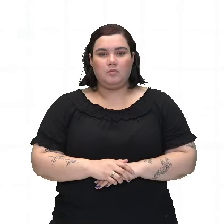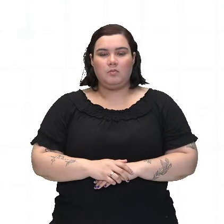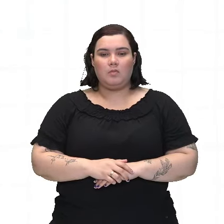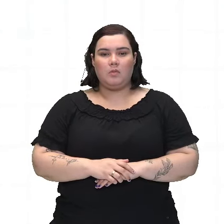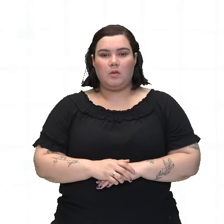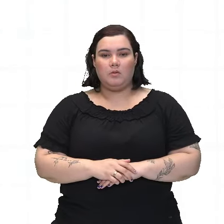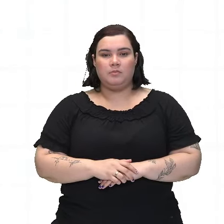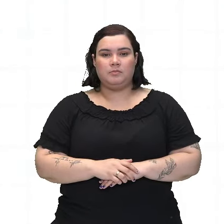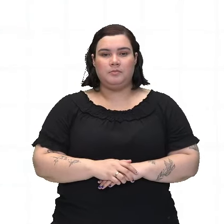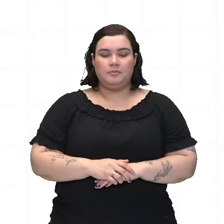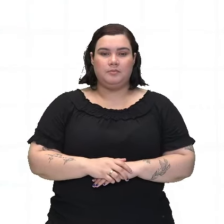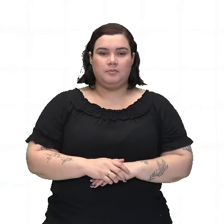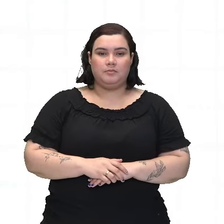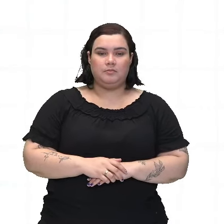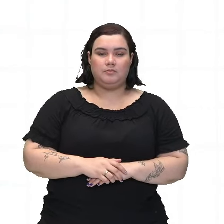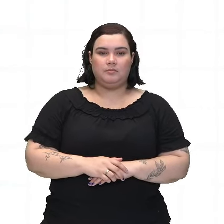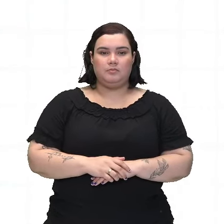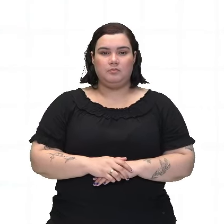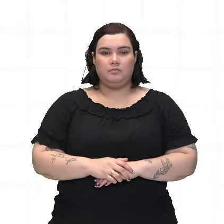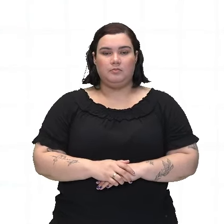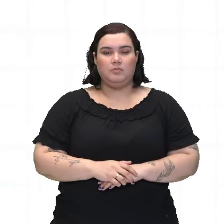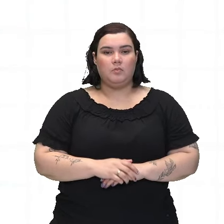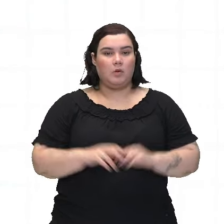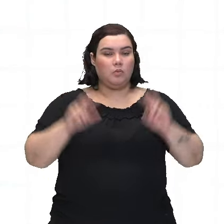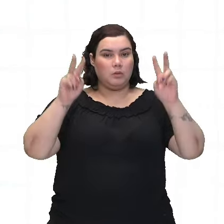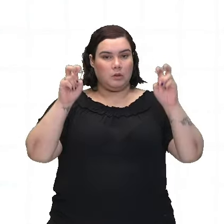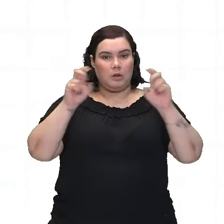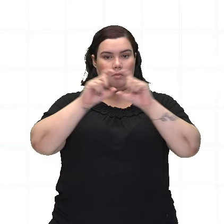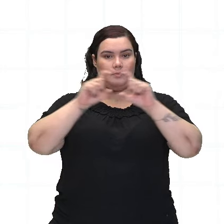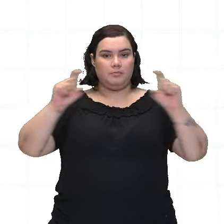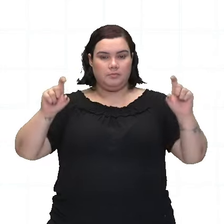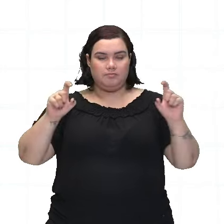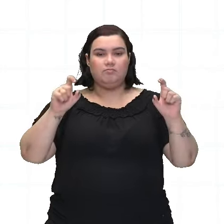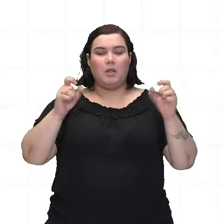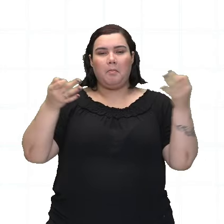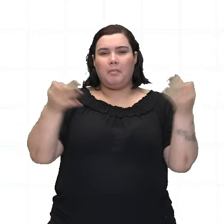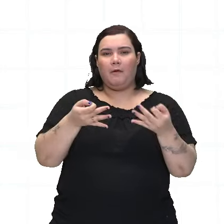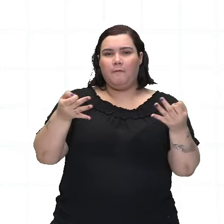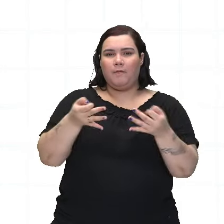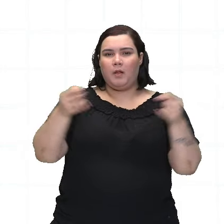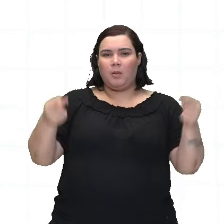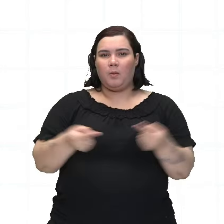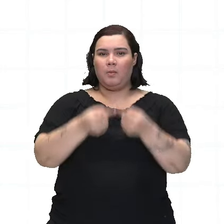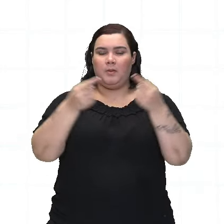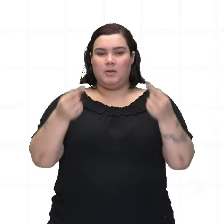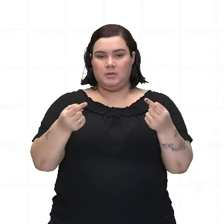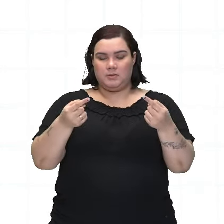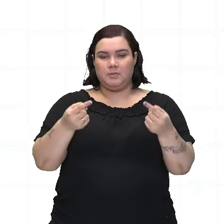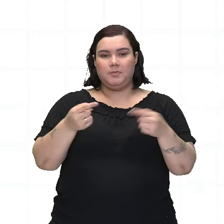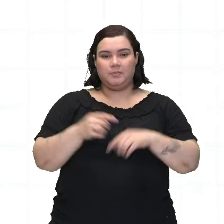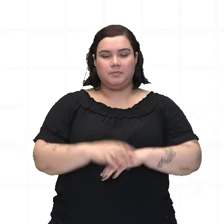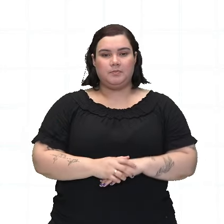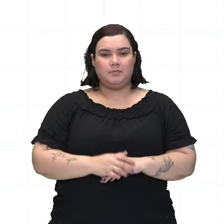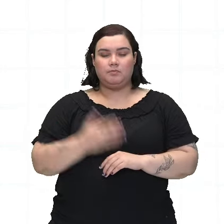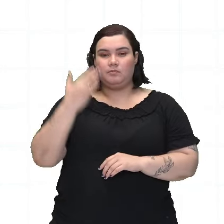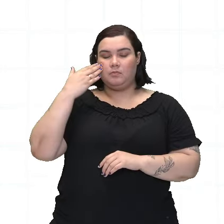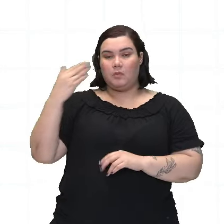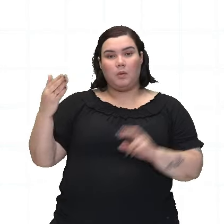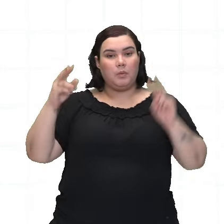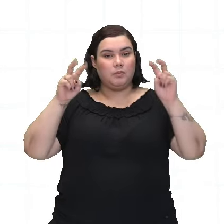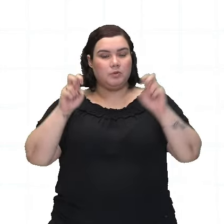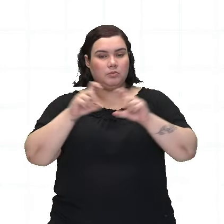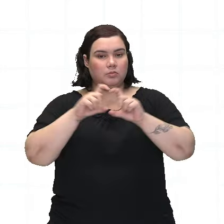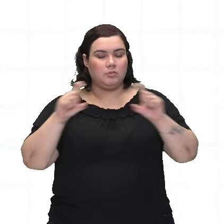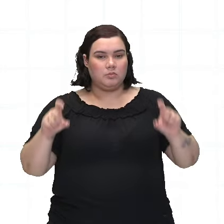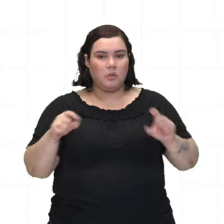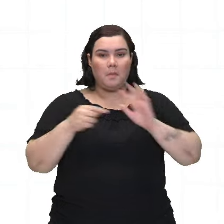bem, temos aqui o título, combinação perfeita. Então, esse título, ele